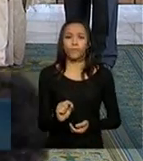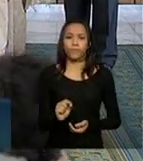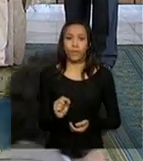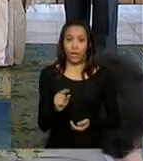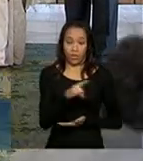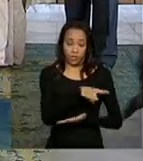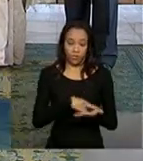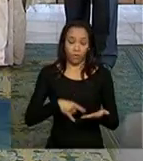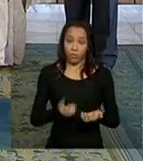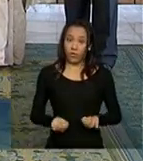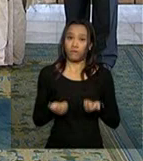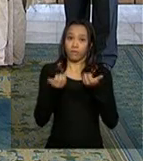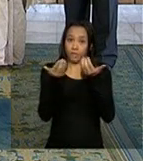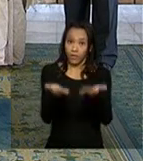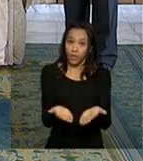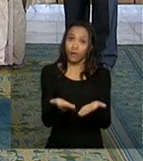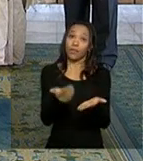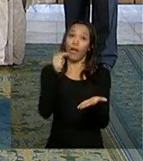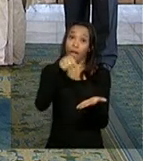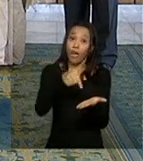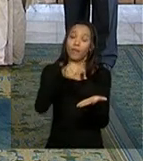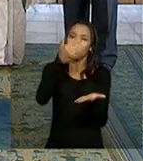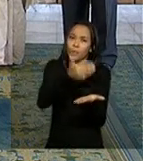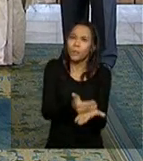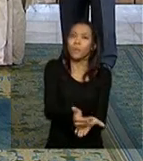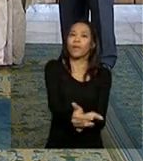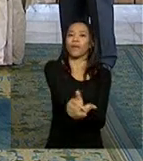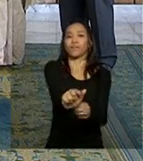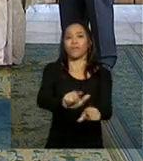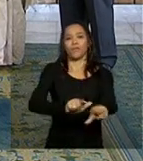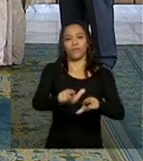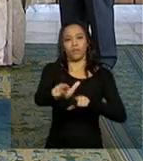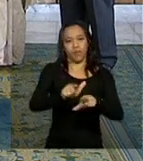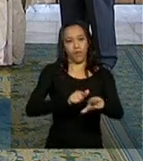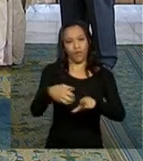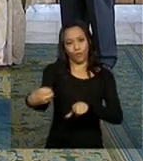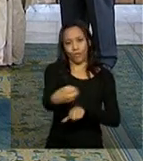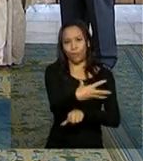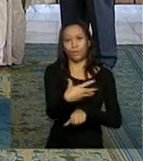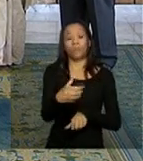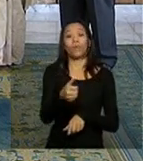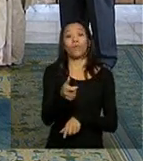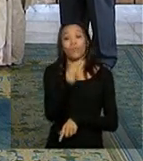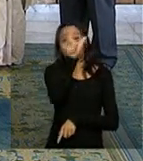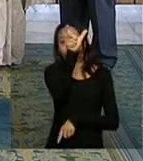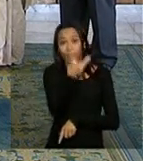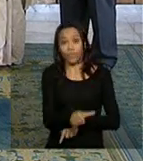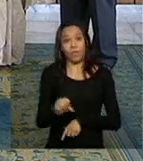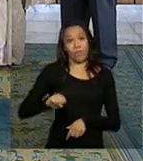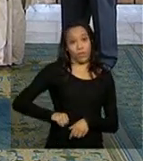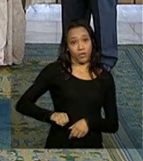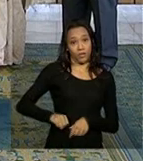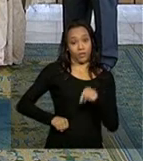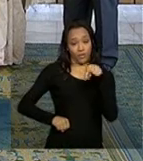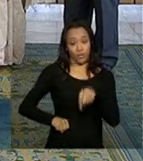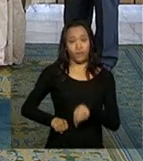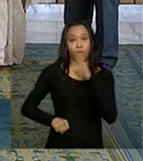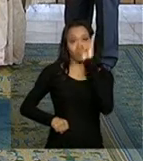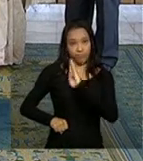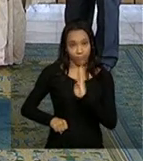entrega dessas credenciais marca o início das atividades do novo embaixador no país que o recebe.